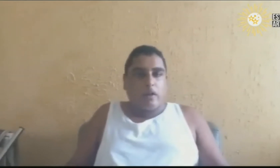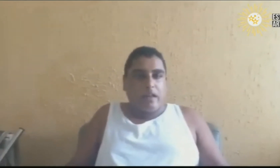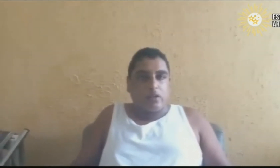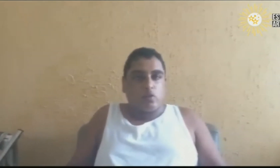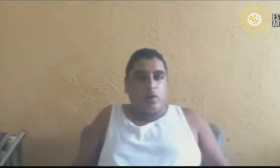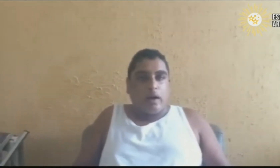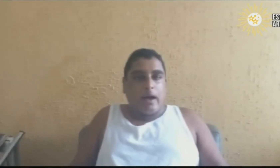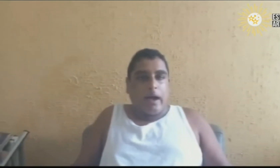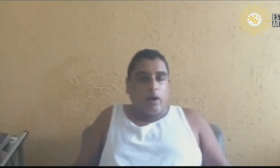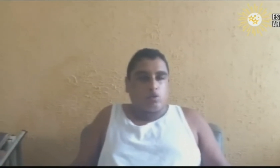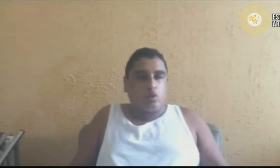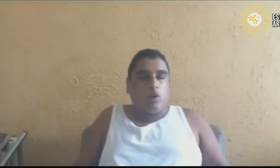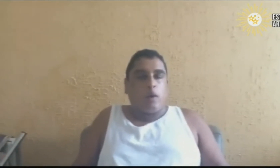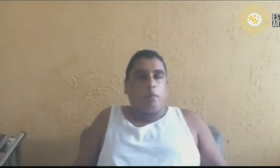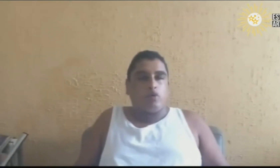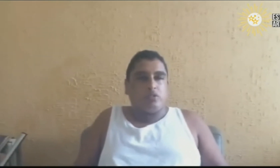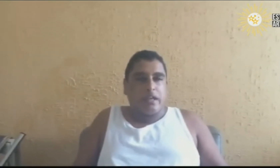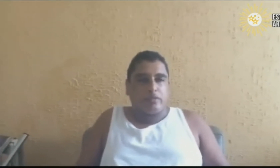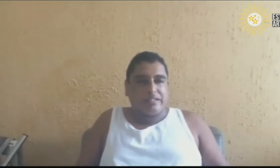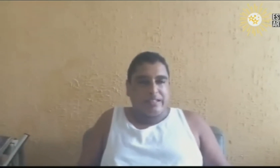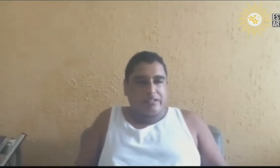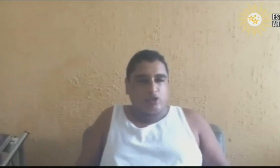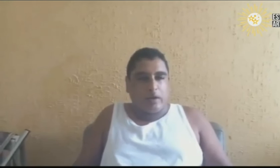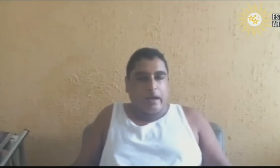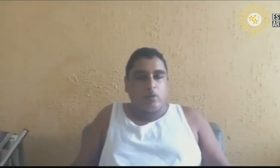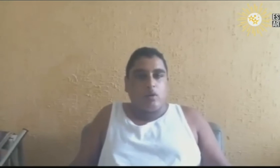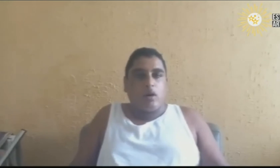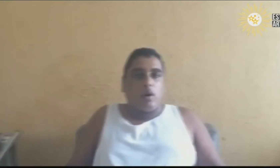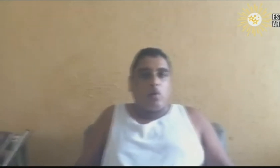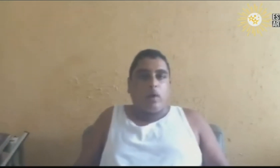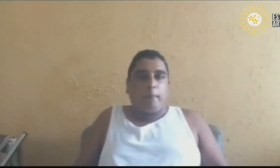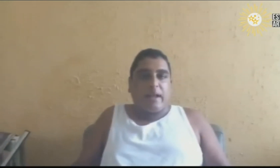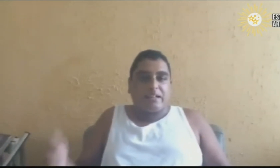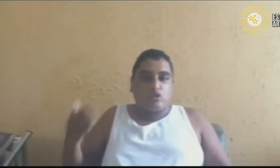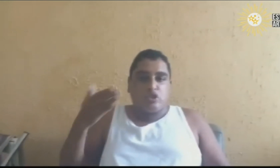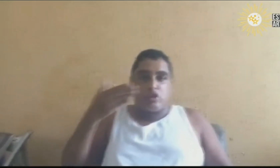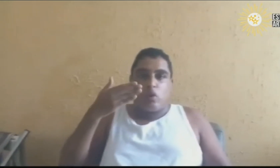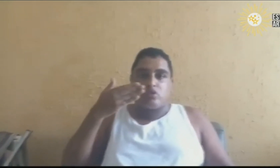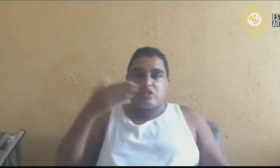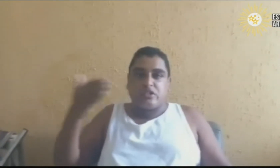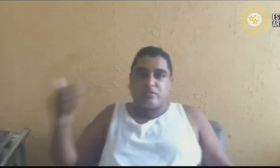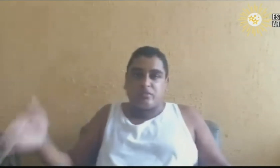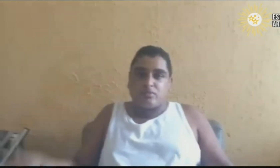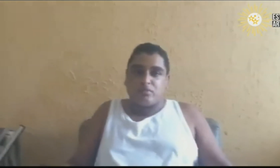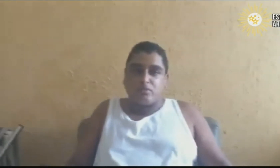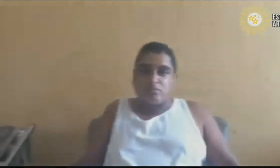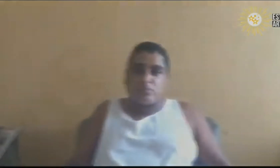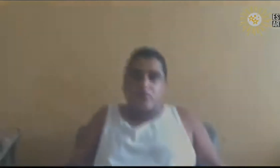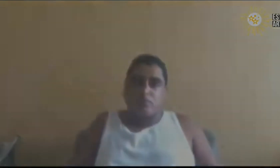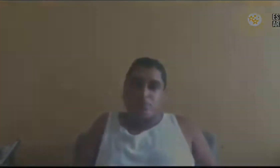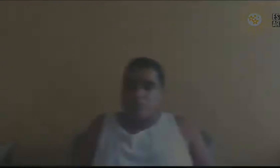Sou moreno, alto, bonito e sensual. Um abraço de longe.